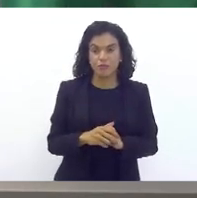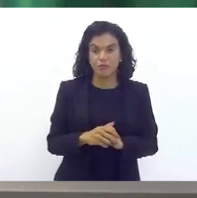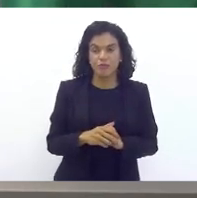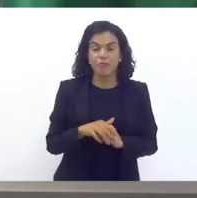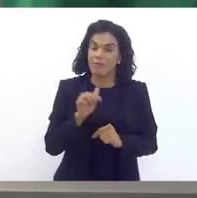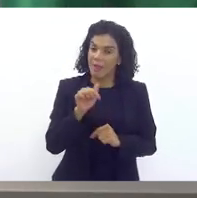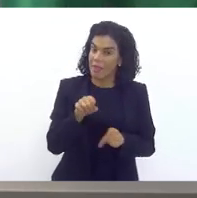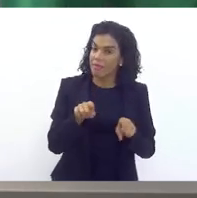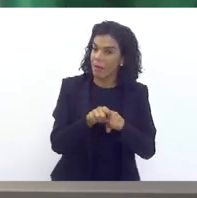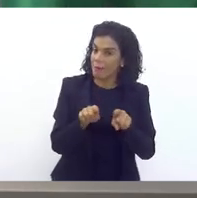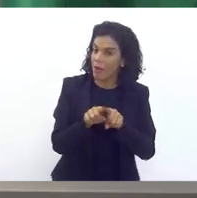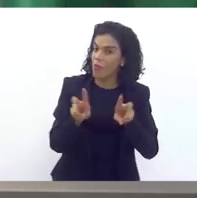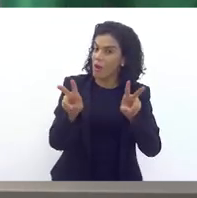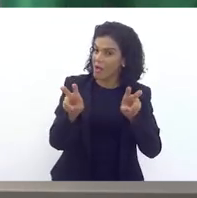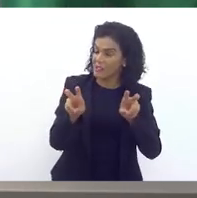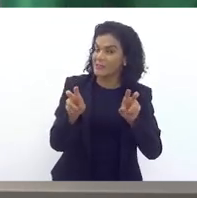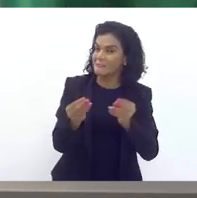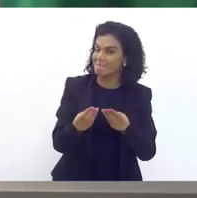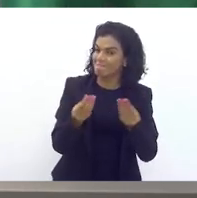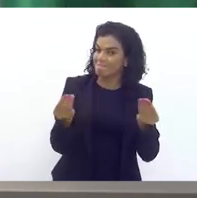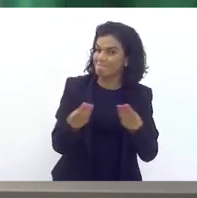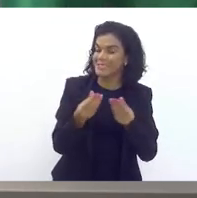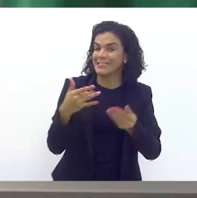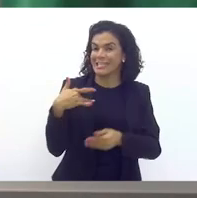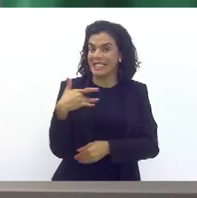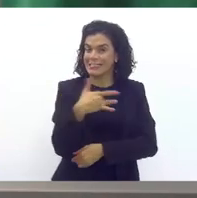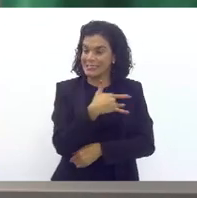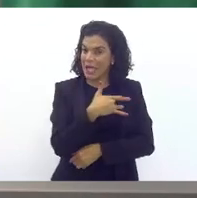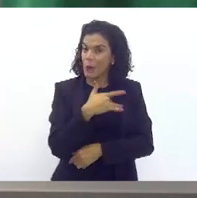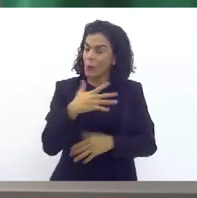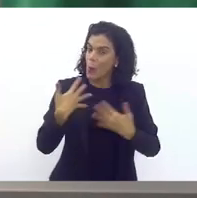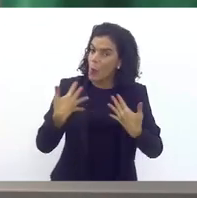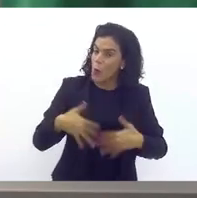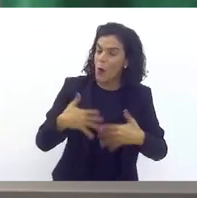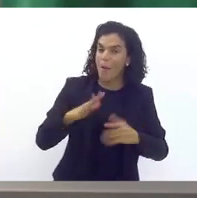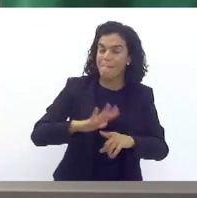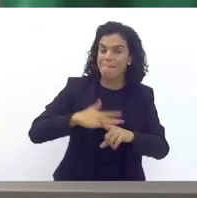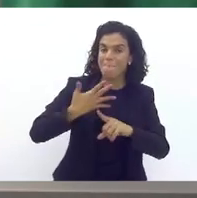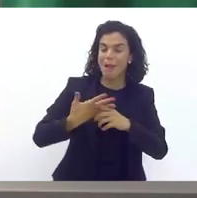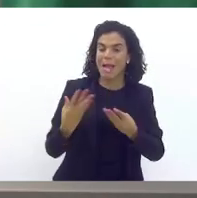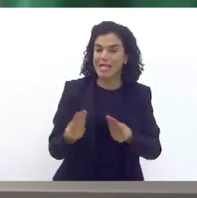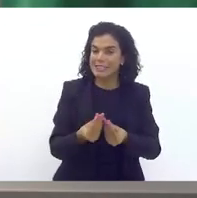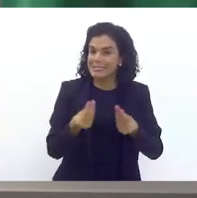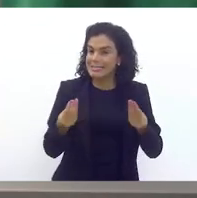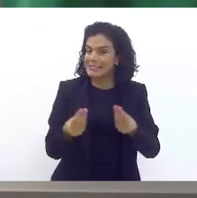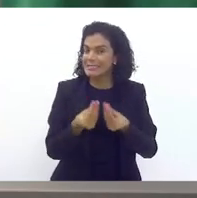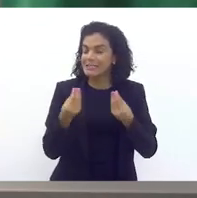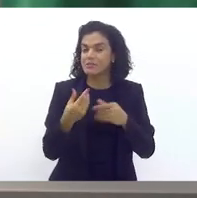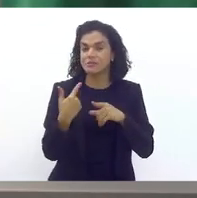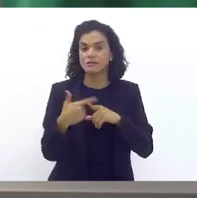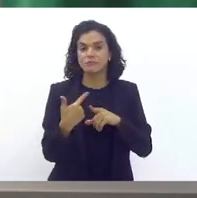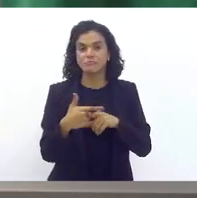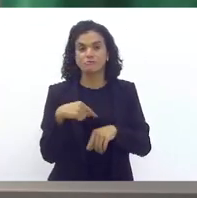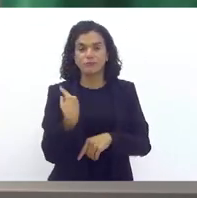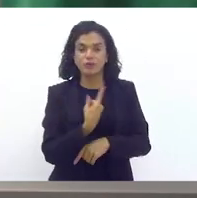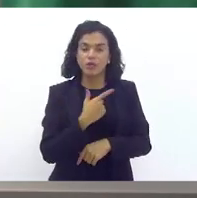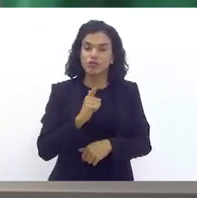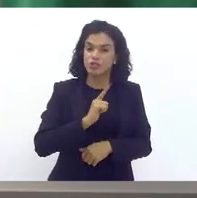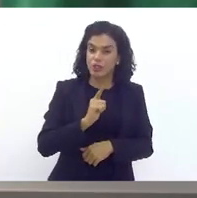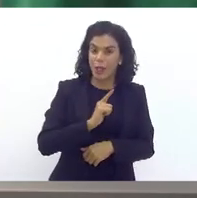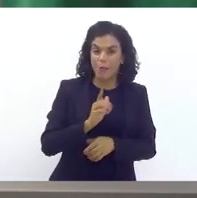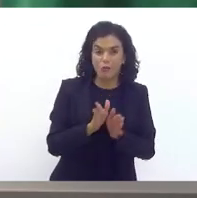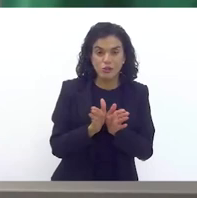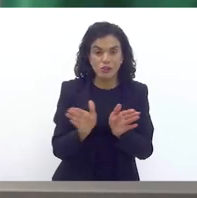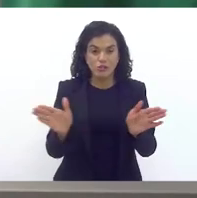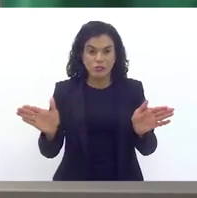essa é também uma questão delicada, né? Na saúde esse ponto é ainda mais sensível, porque nós temos 2